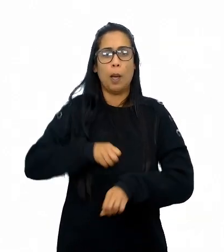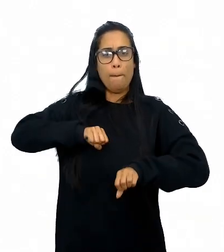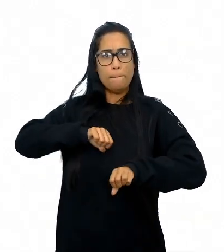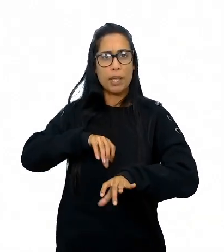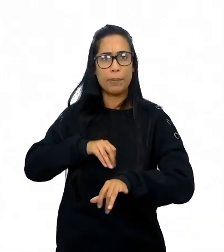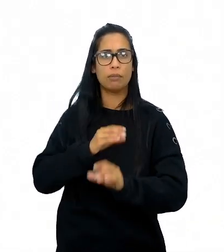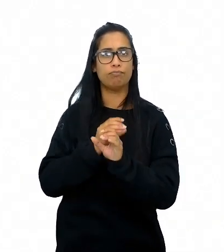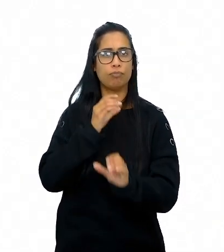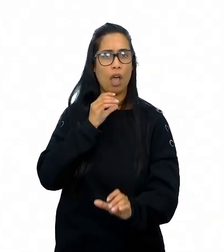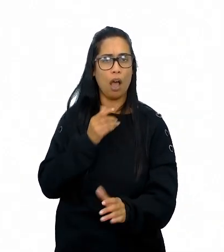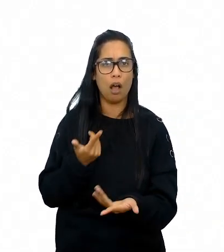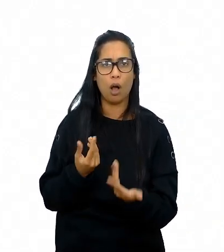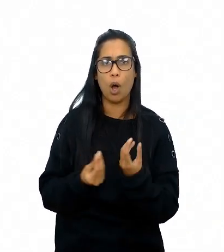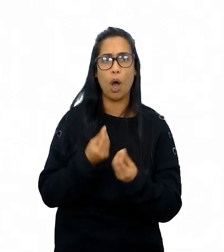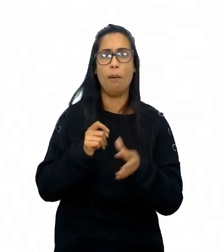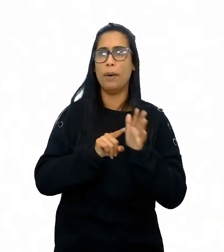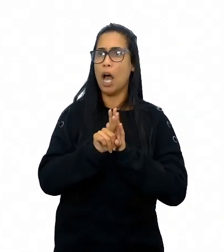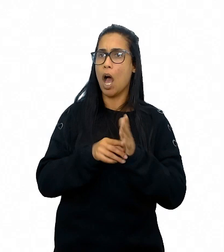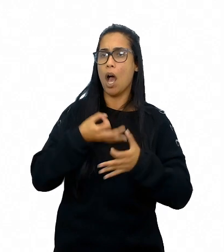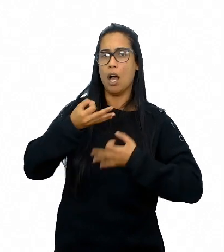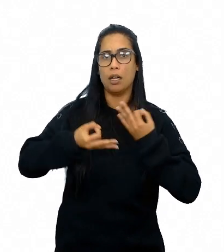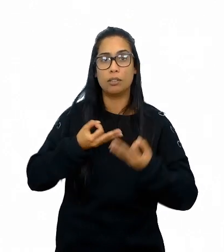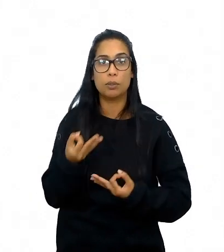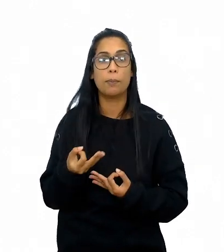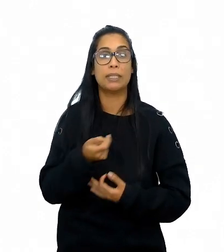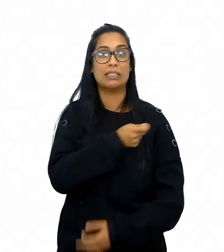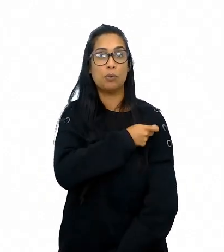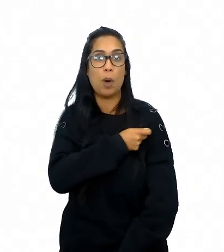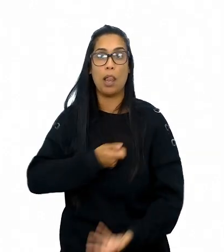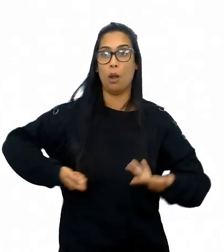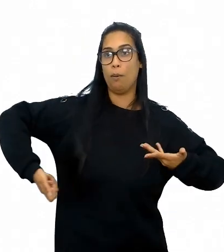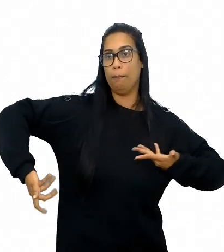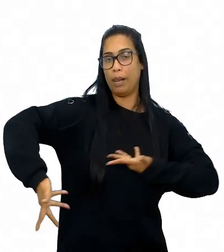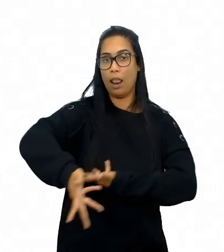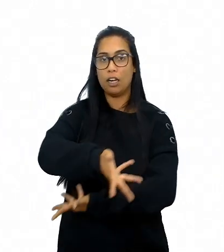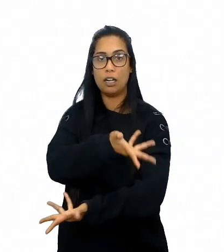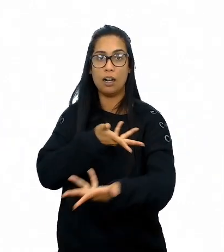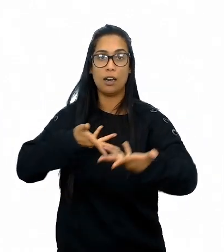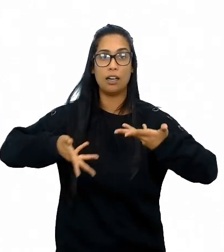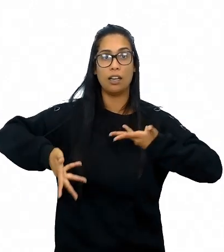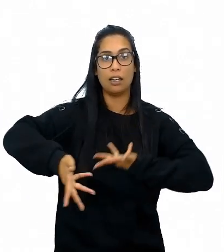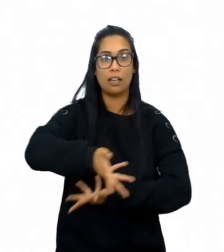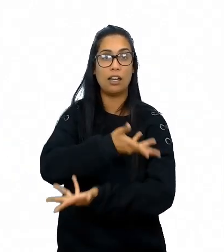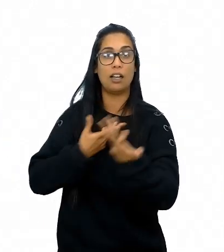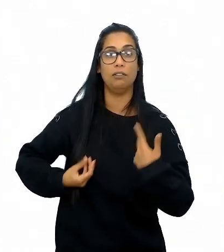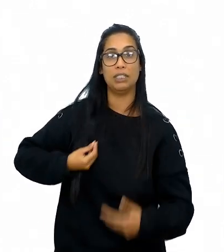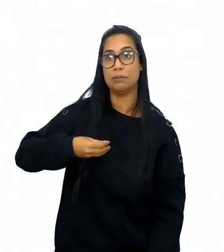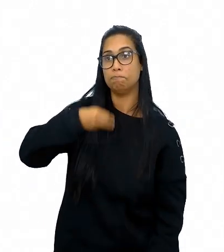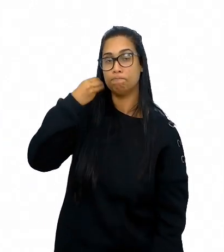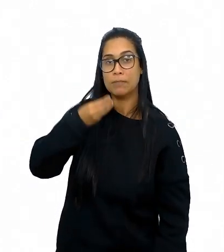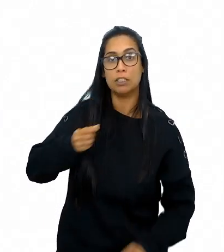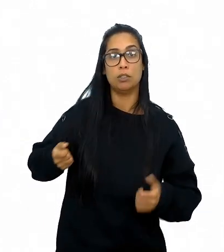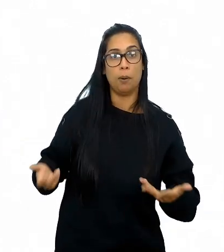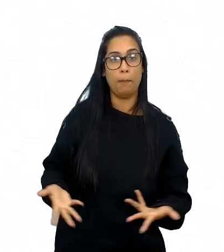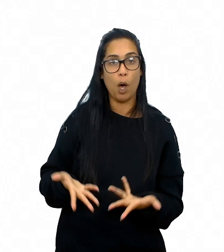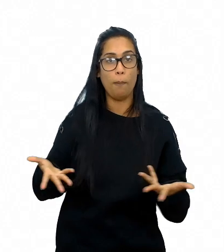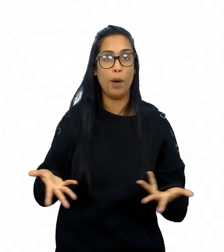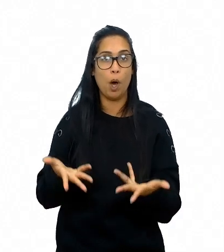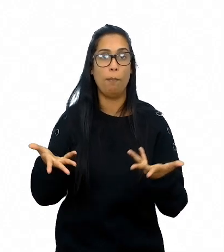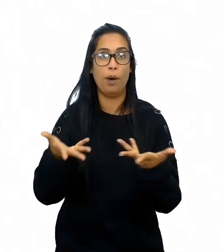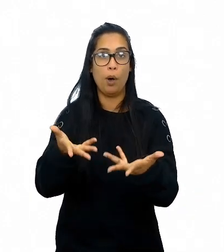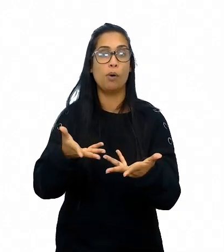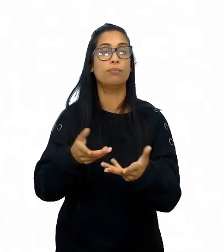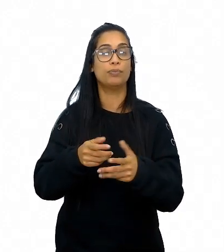mostrar, né, como esses processos argumentativos são importantes na vida cotidiana dos estudantes e como a argumentação se